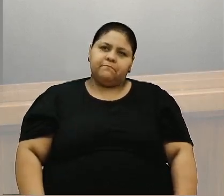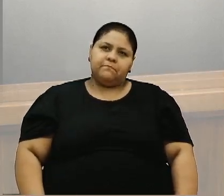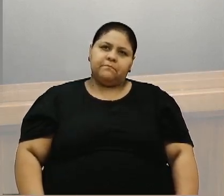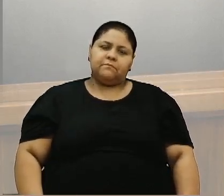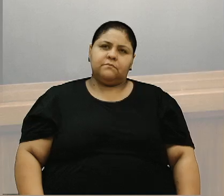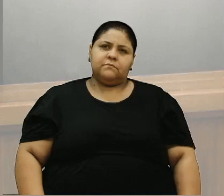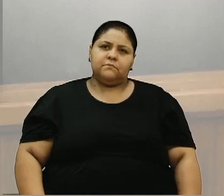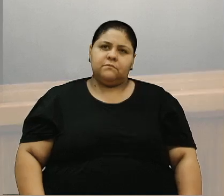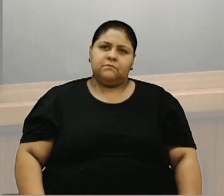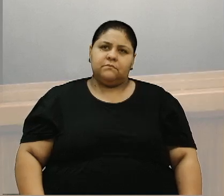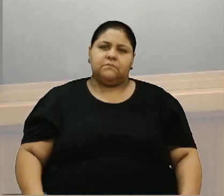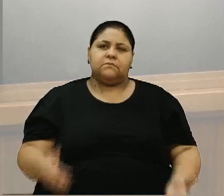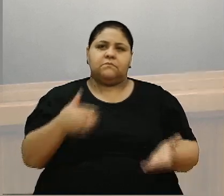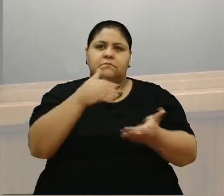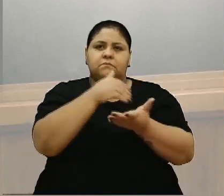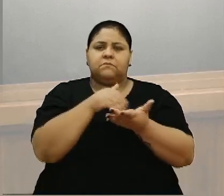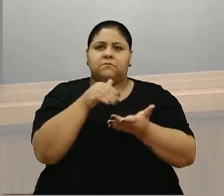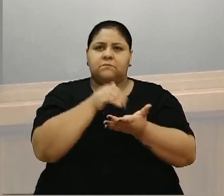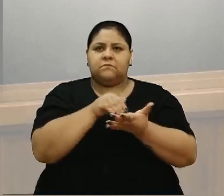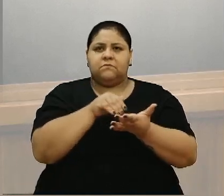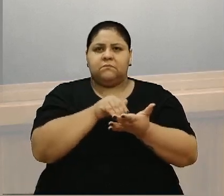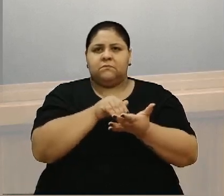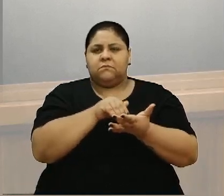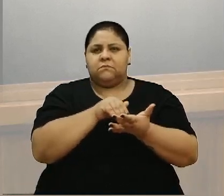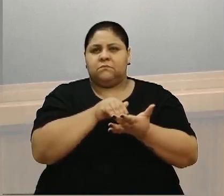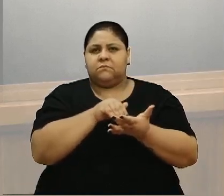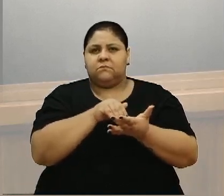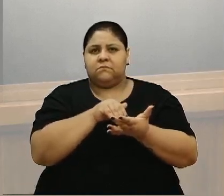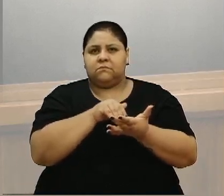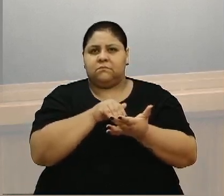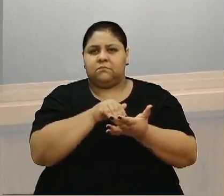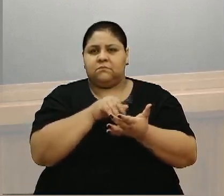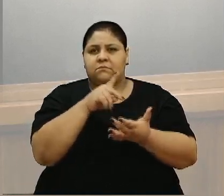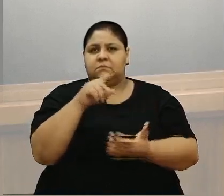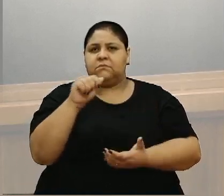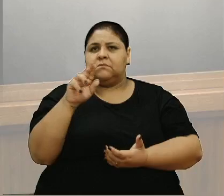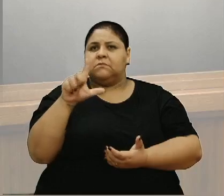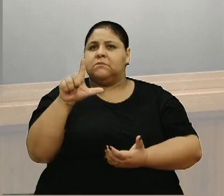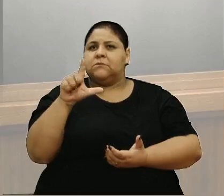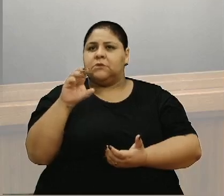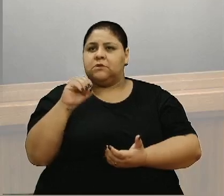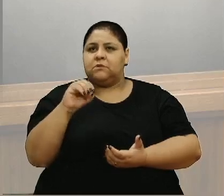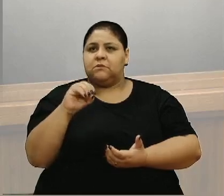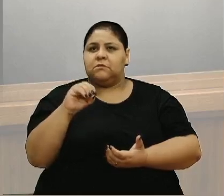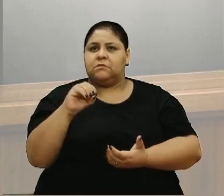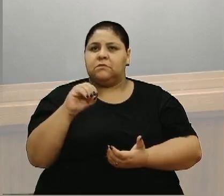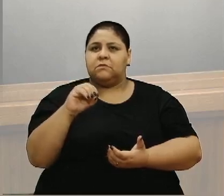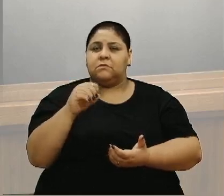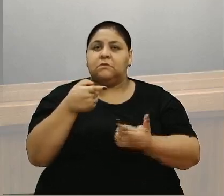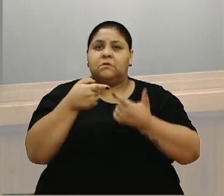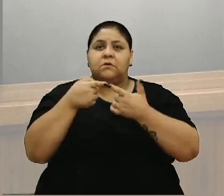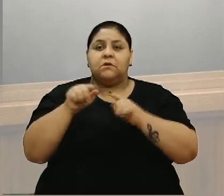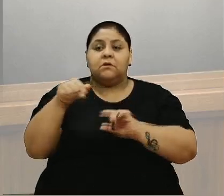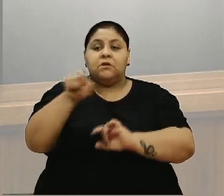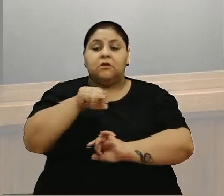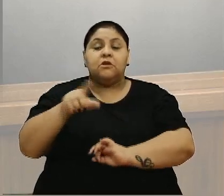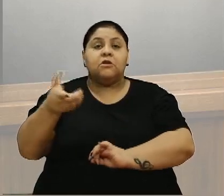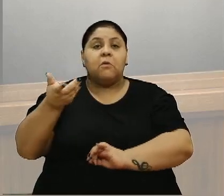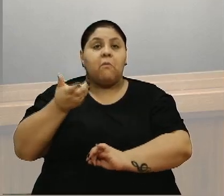Até o secretário o secretário Paulo, que está na frente disso, mas nós